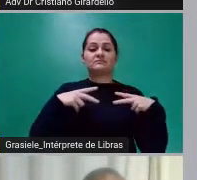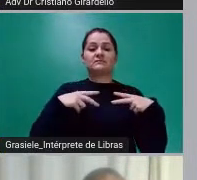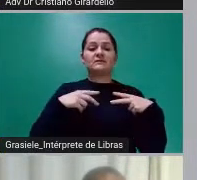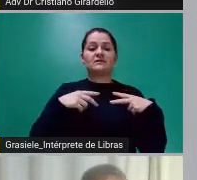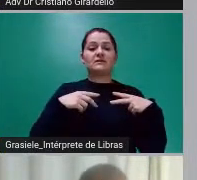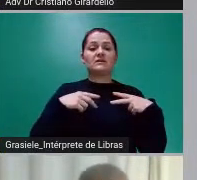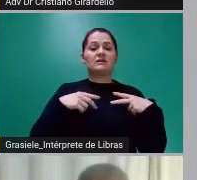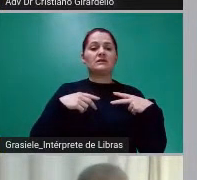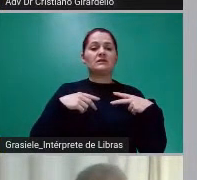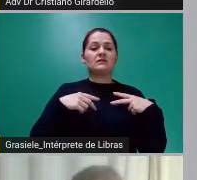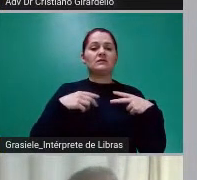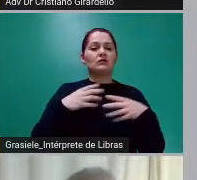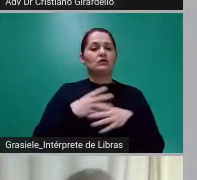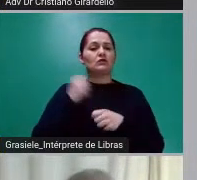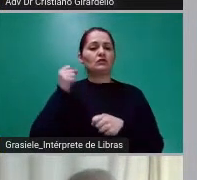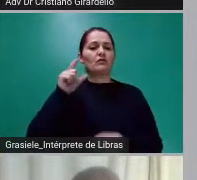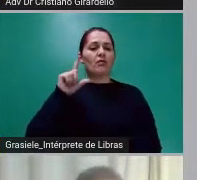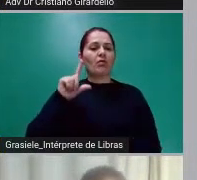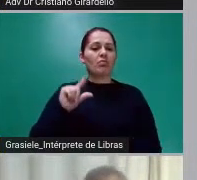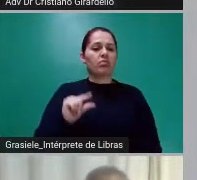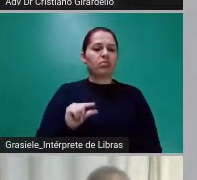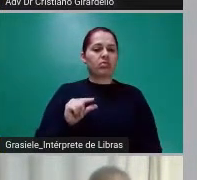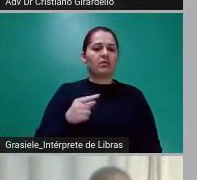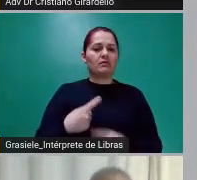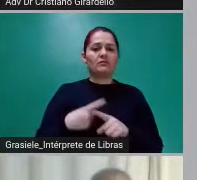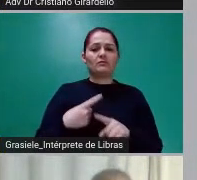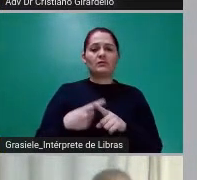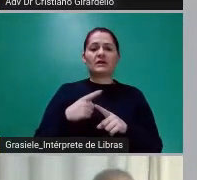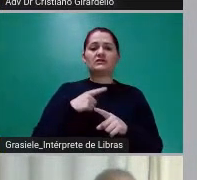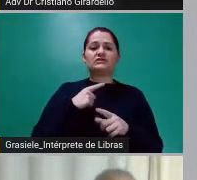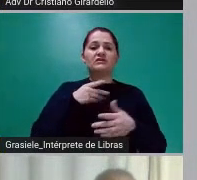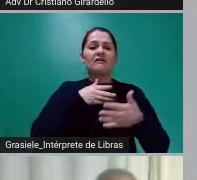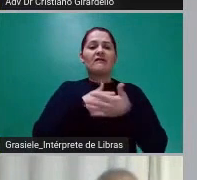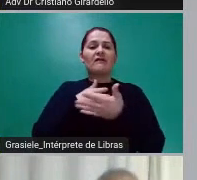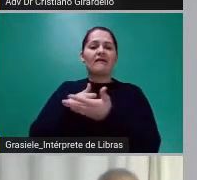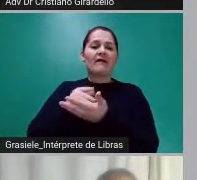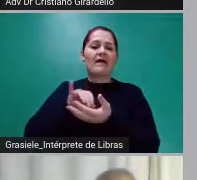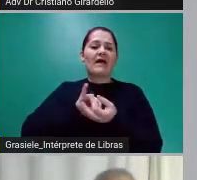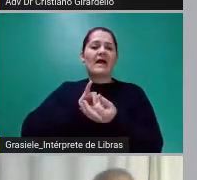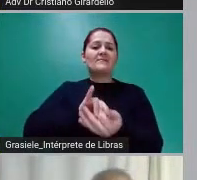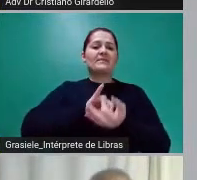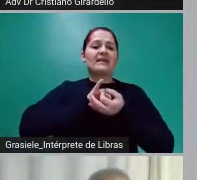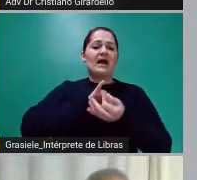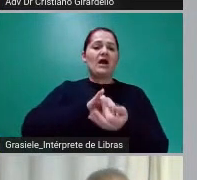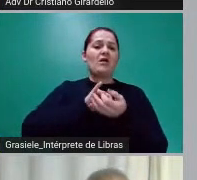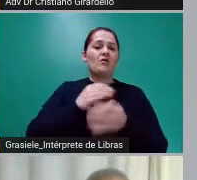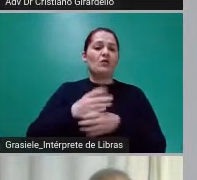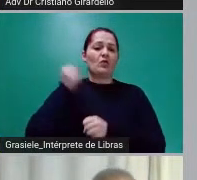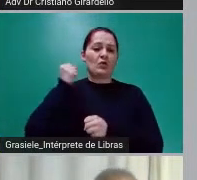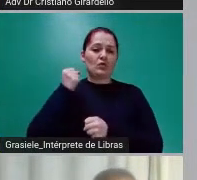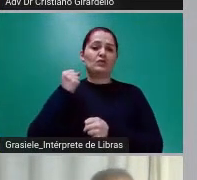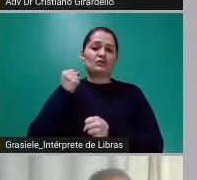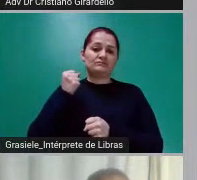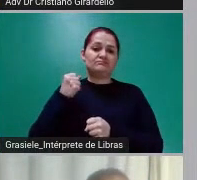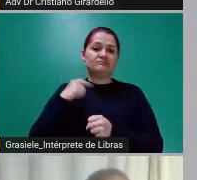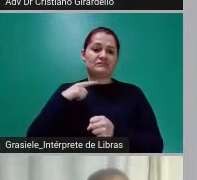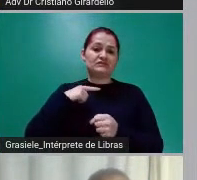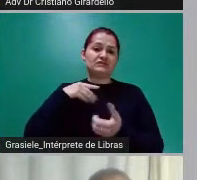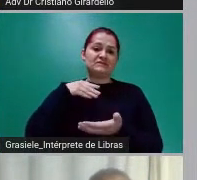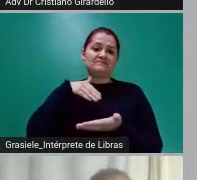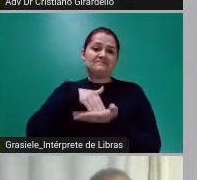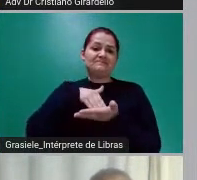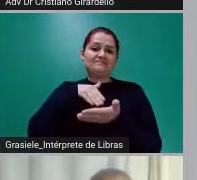havia um impasse na reprodução do capital que impedia o reinvestimento da mais-valia. Porque o destino do